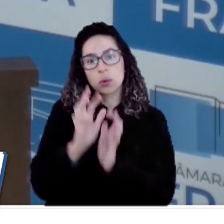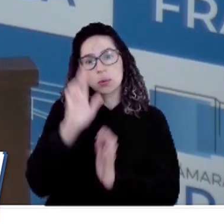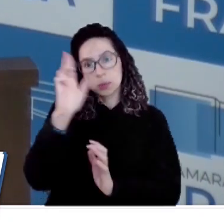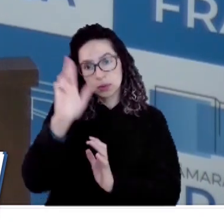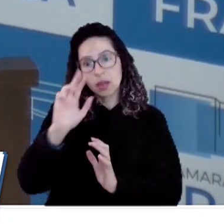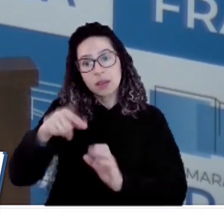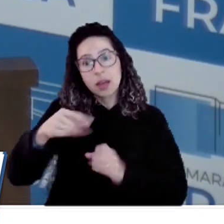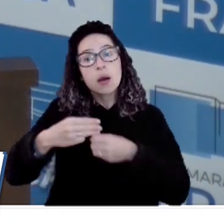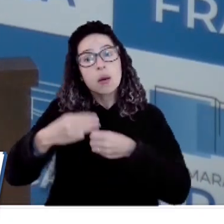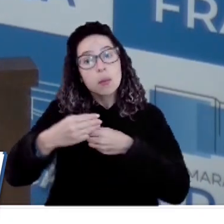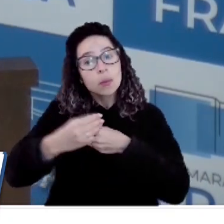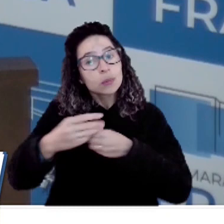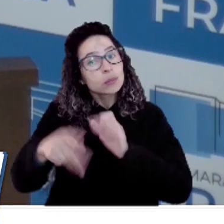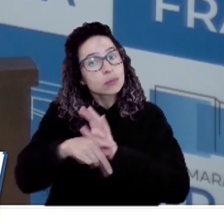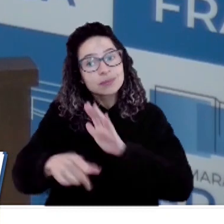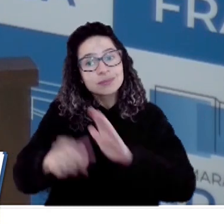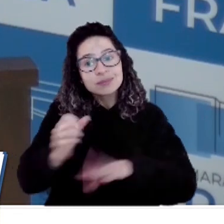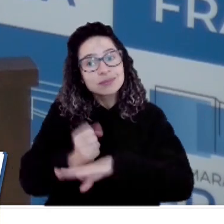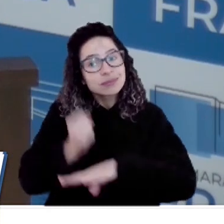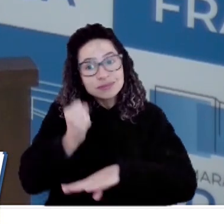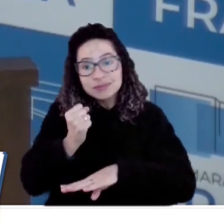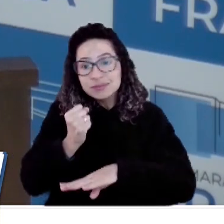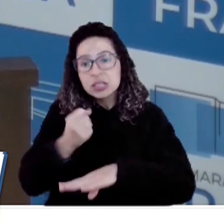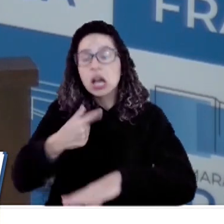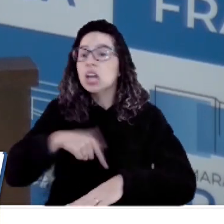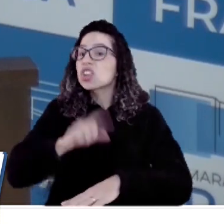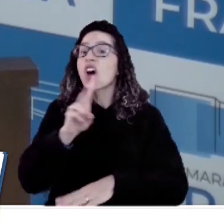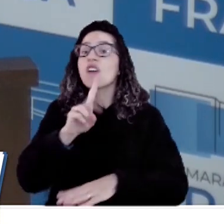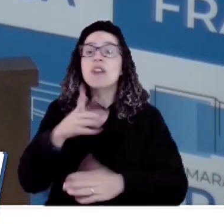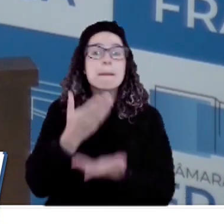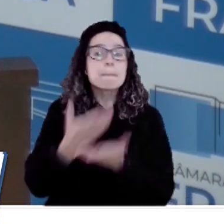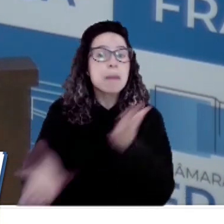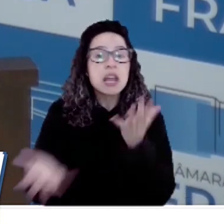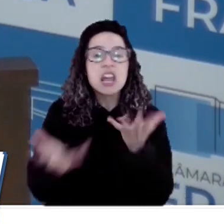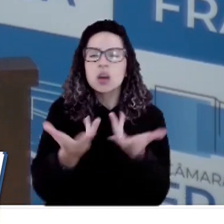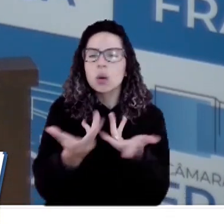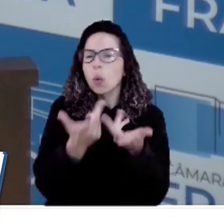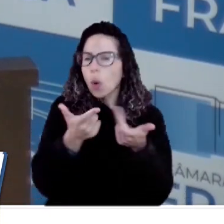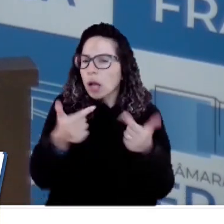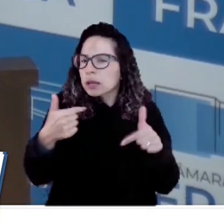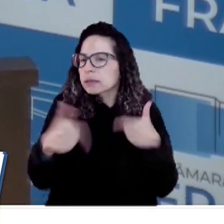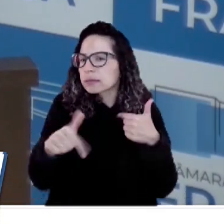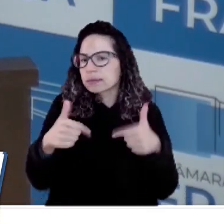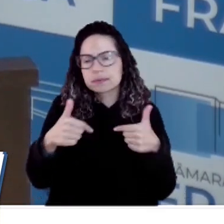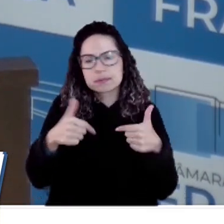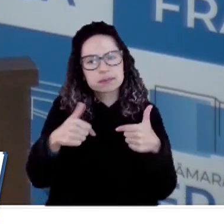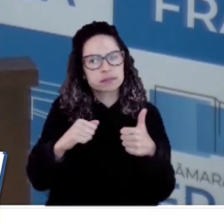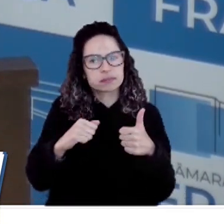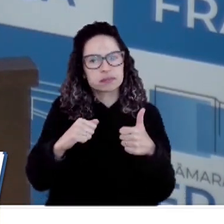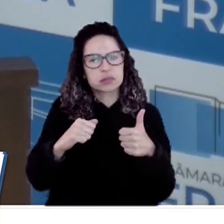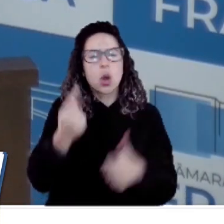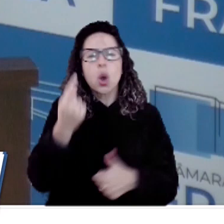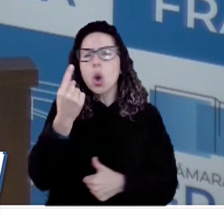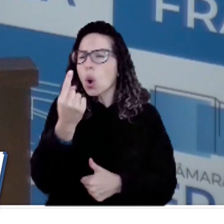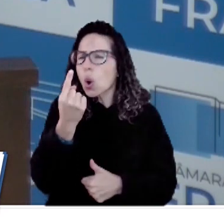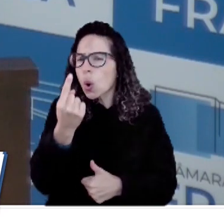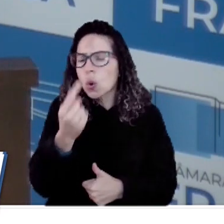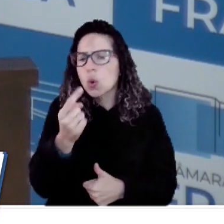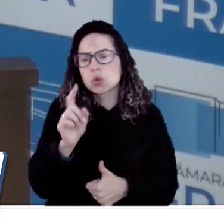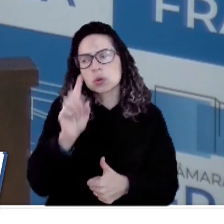Franca. E nós vamos perder em qualidade de serviço. Uma das coisas, tirando o controle